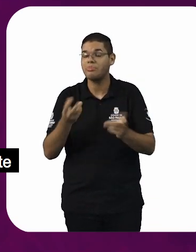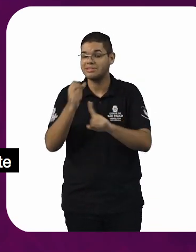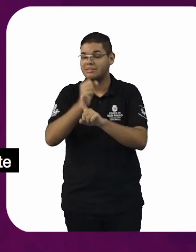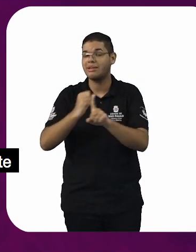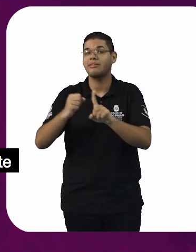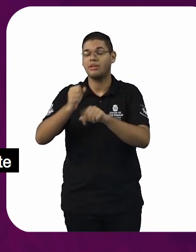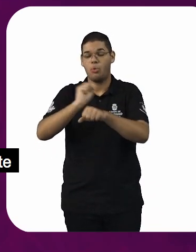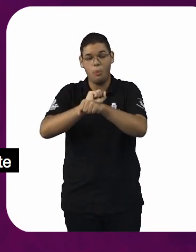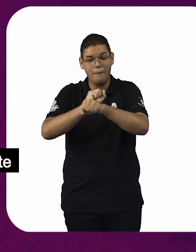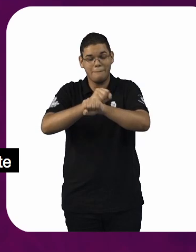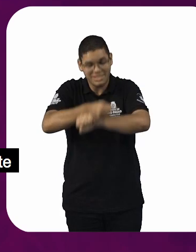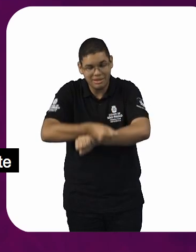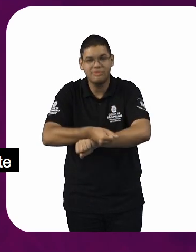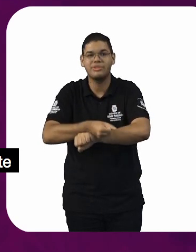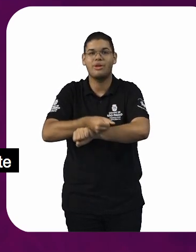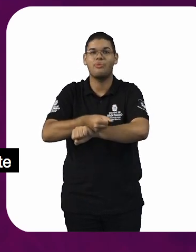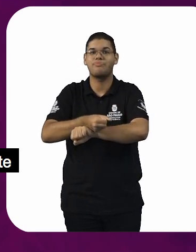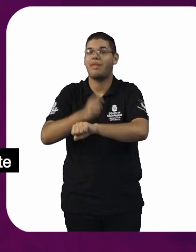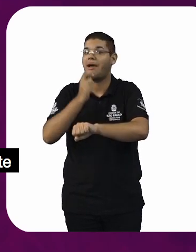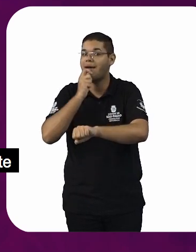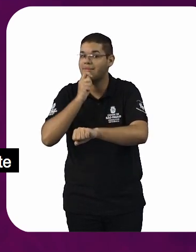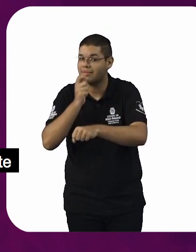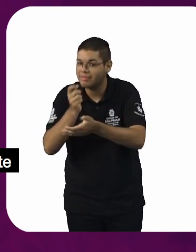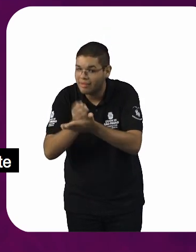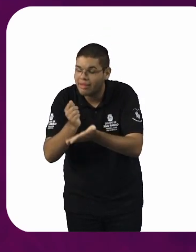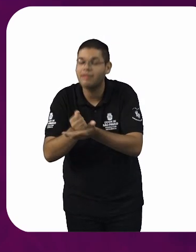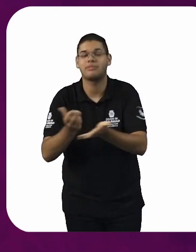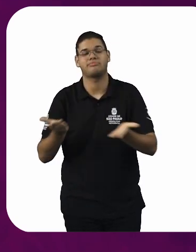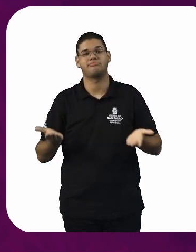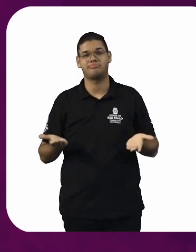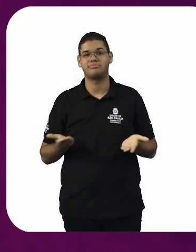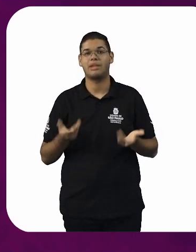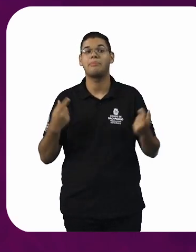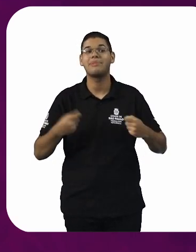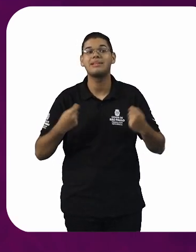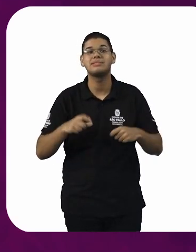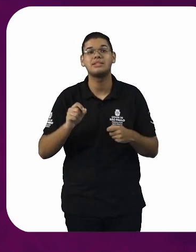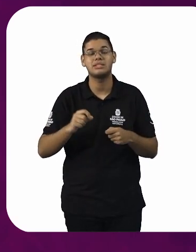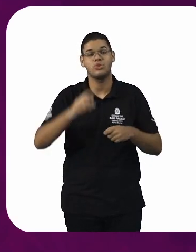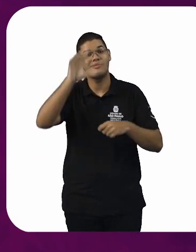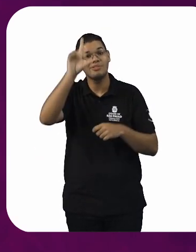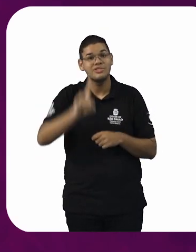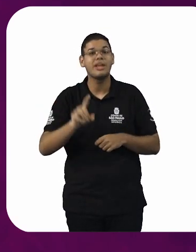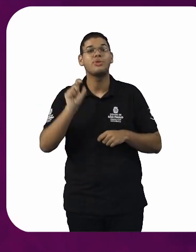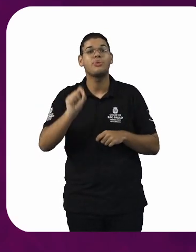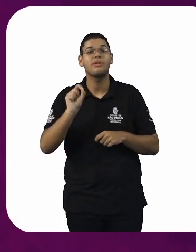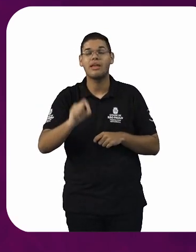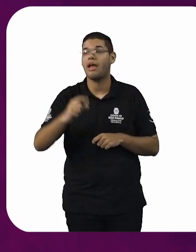gente precisa dessa justiça de transição, que é o direito à memória, à verdade, à